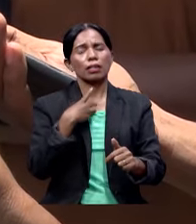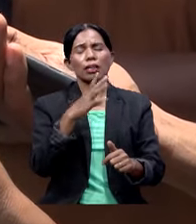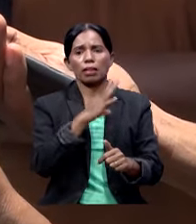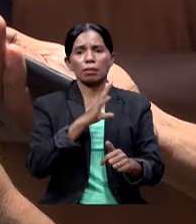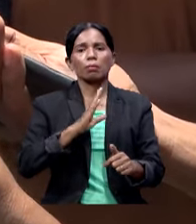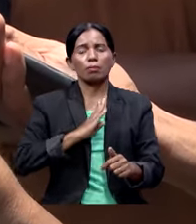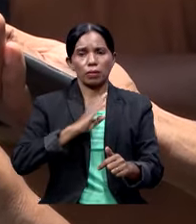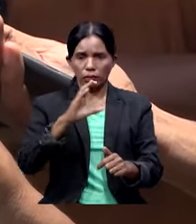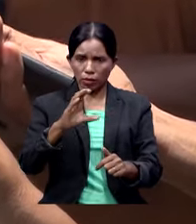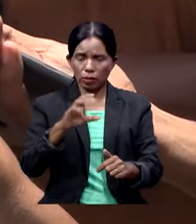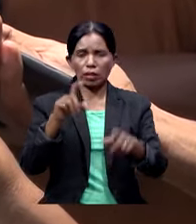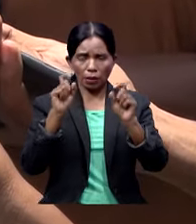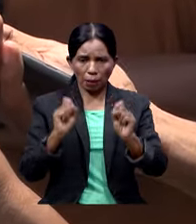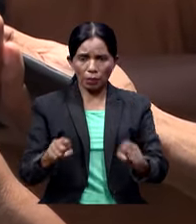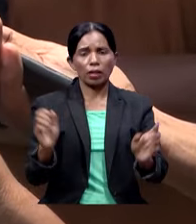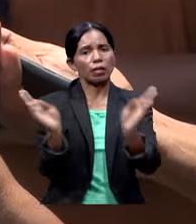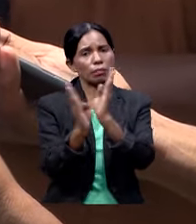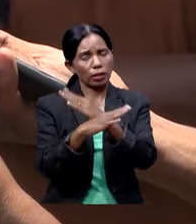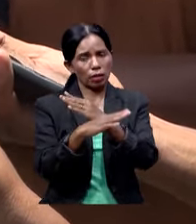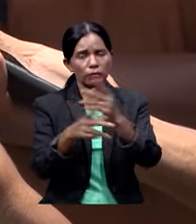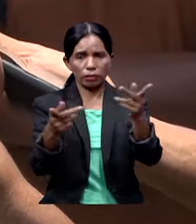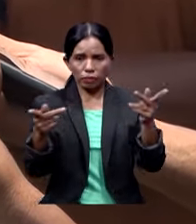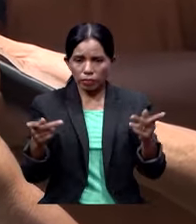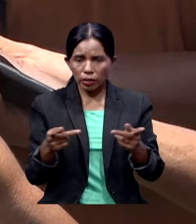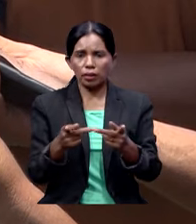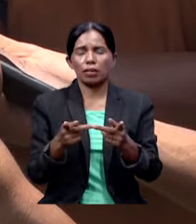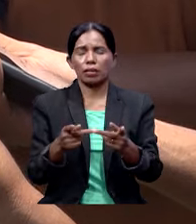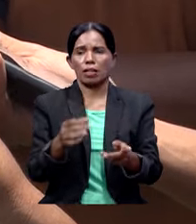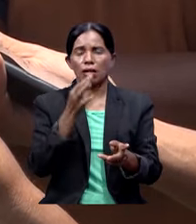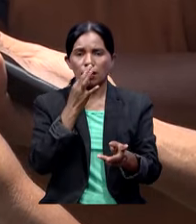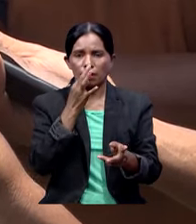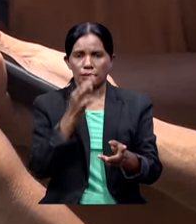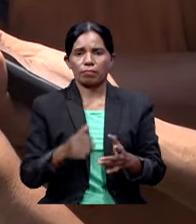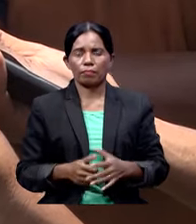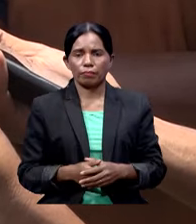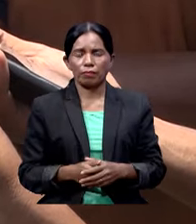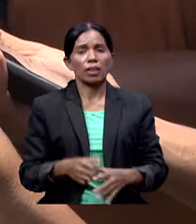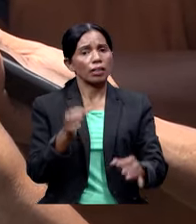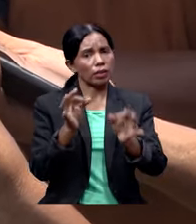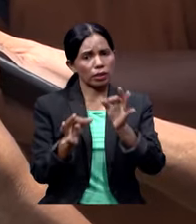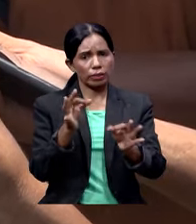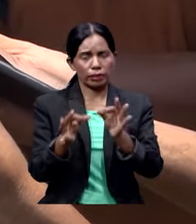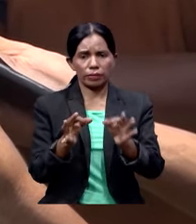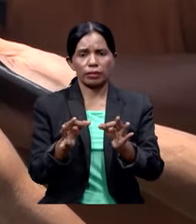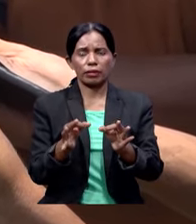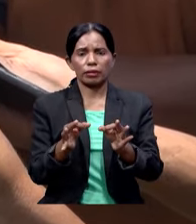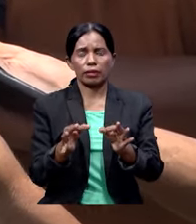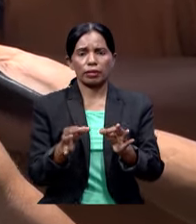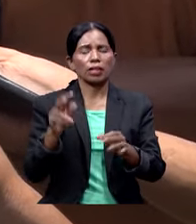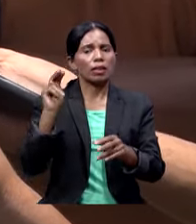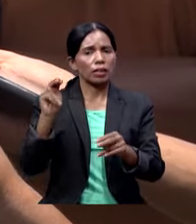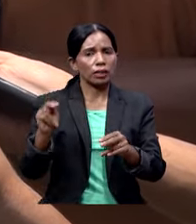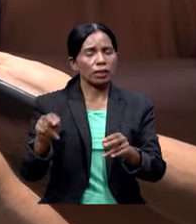ne bele sai centro ai hang ninian. Sekarik maka natar